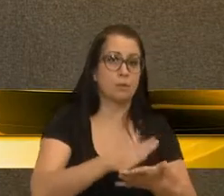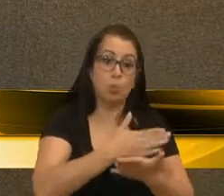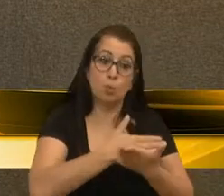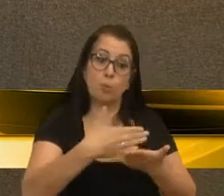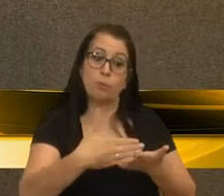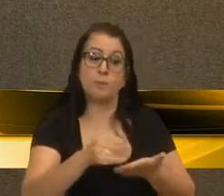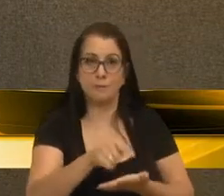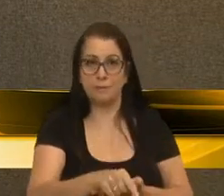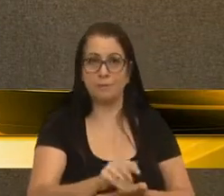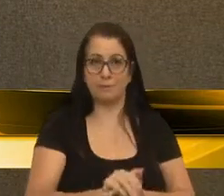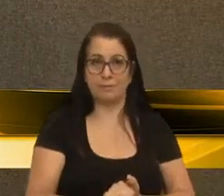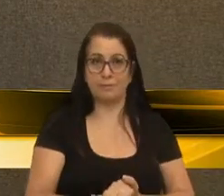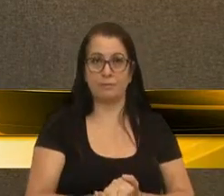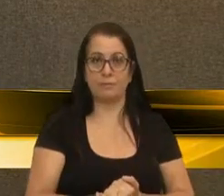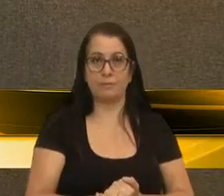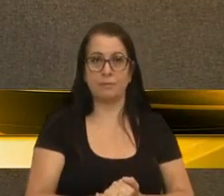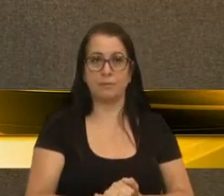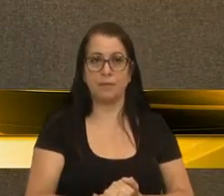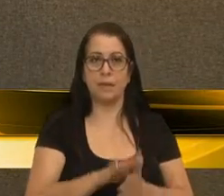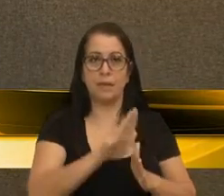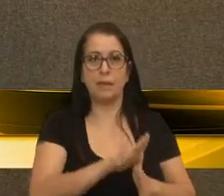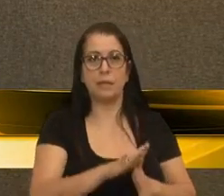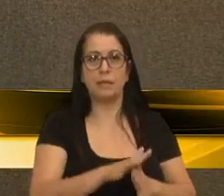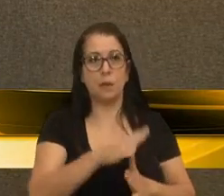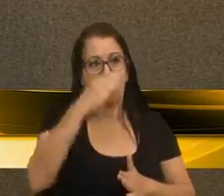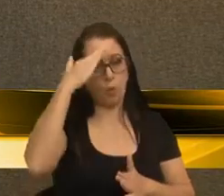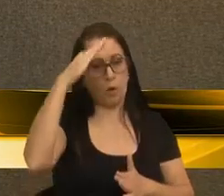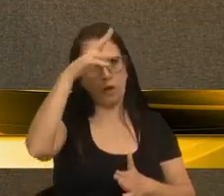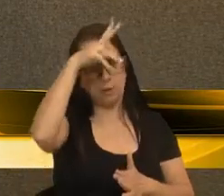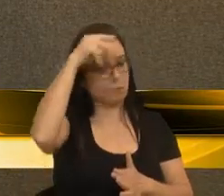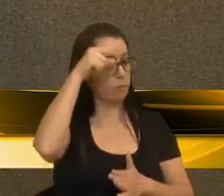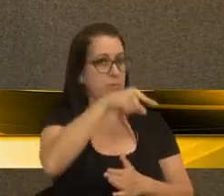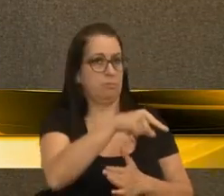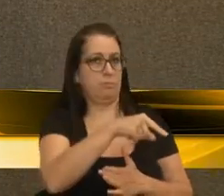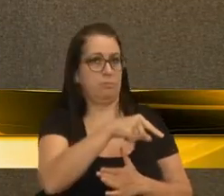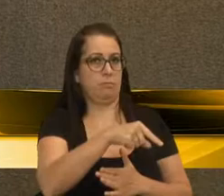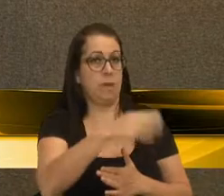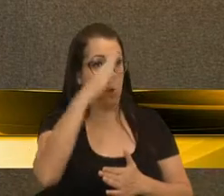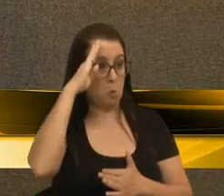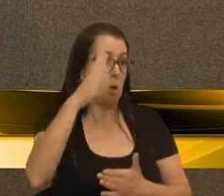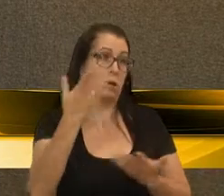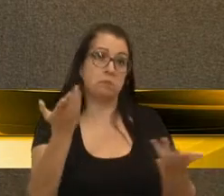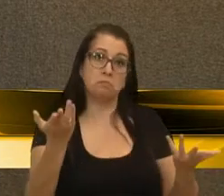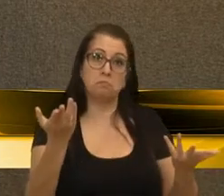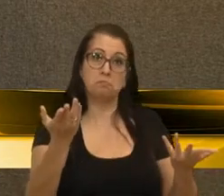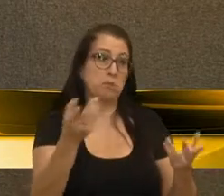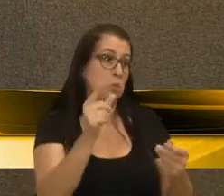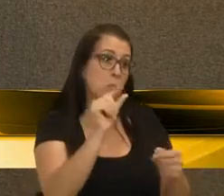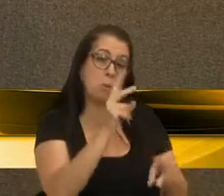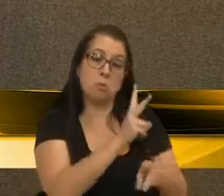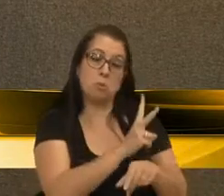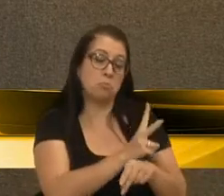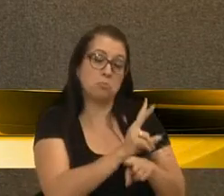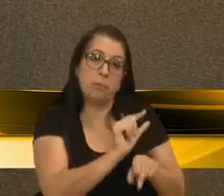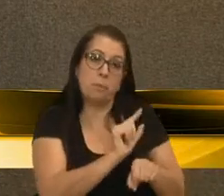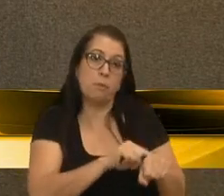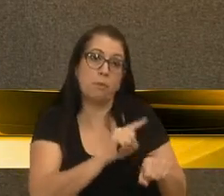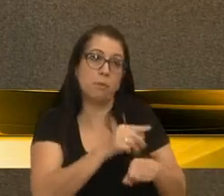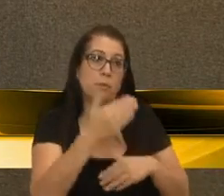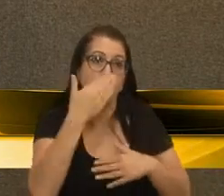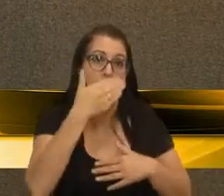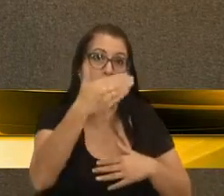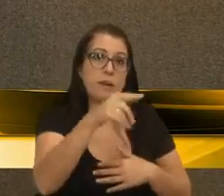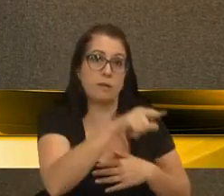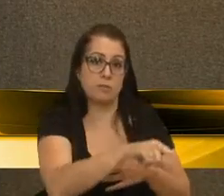início, que era estabelecer ali a Guarda Municipal. A Guarda Municipal está ali provisoriamente, ali na frente,